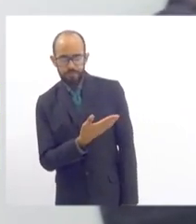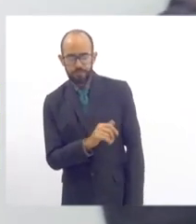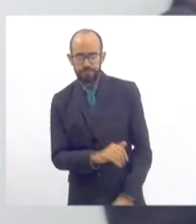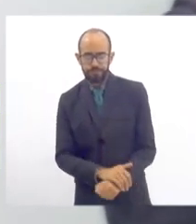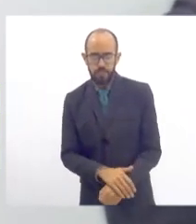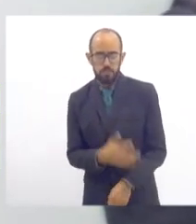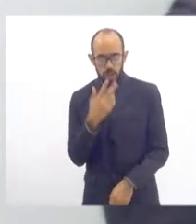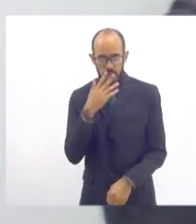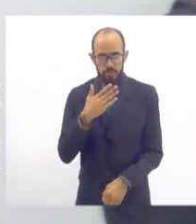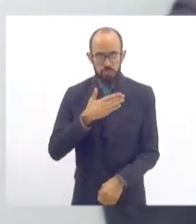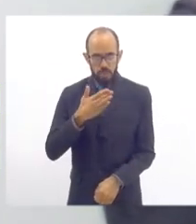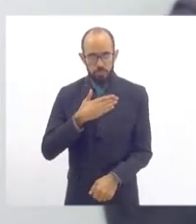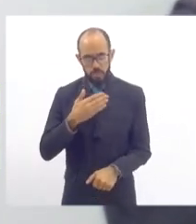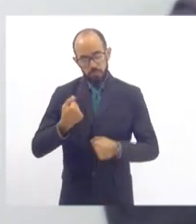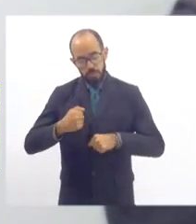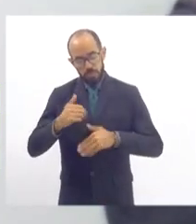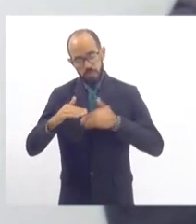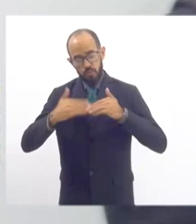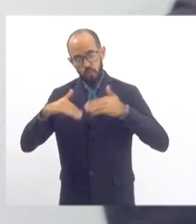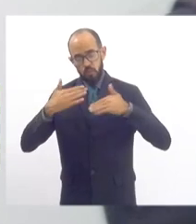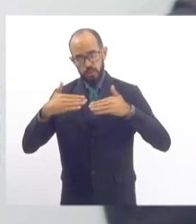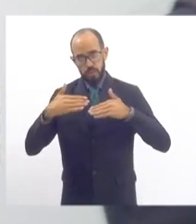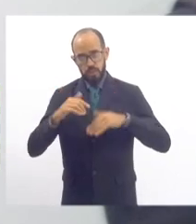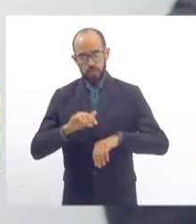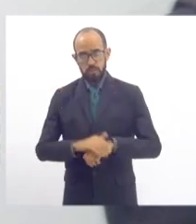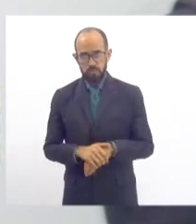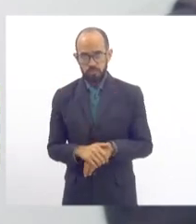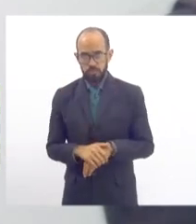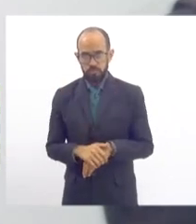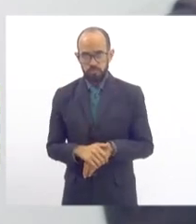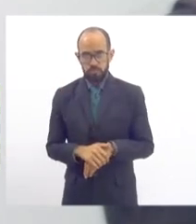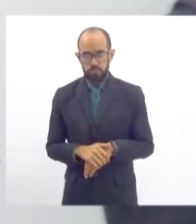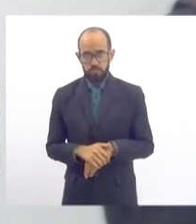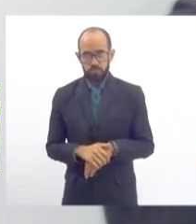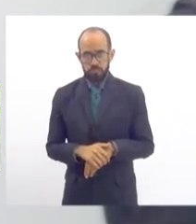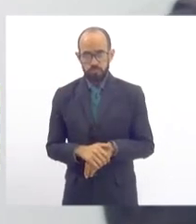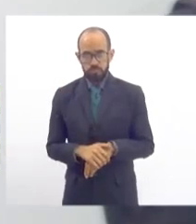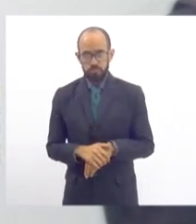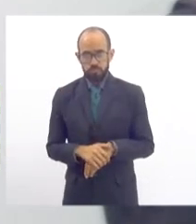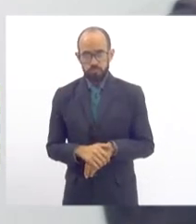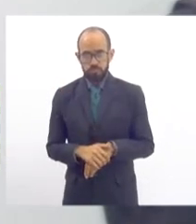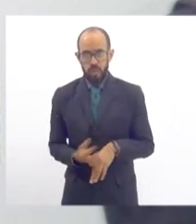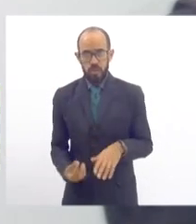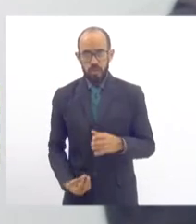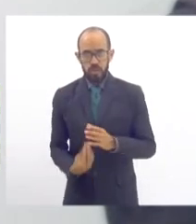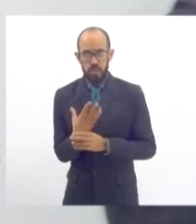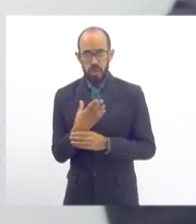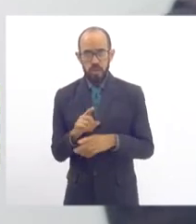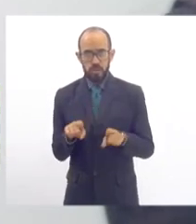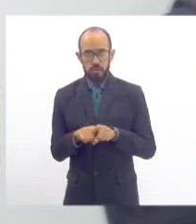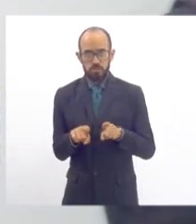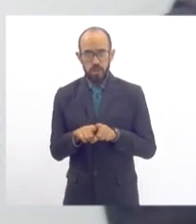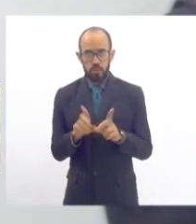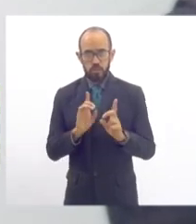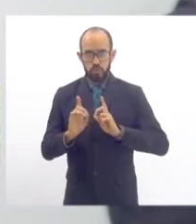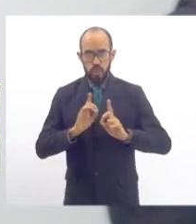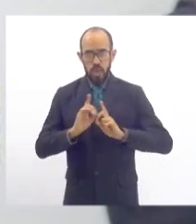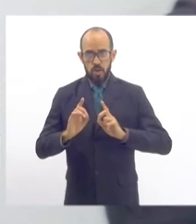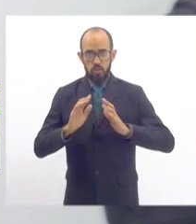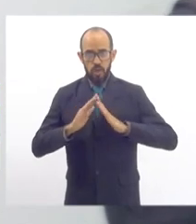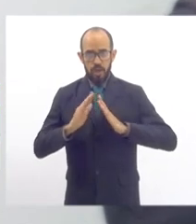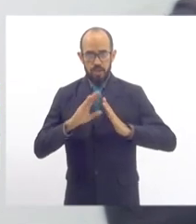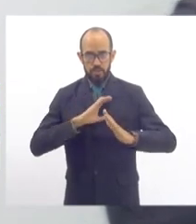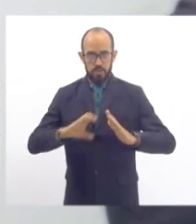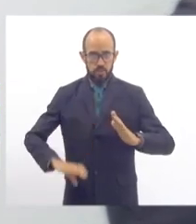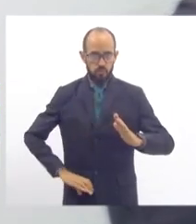me parece que a gente tem que avançar nisso. Efetivamente, estabelecer aqui o diálogo com a Casa Civil, para que a gente